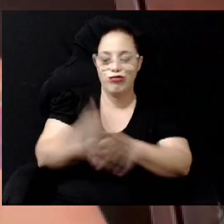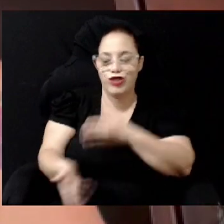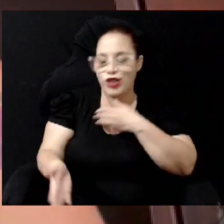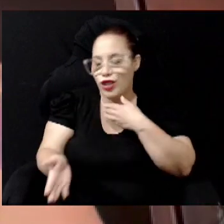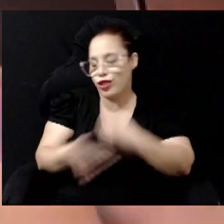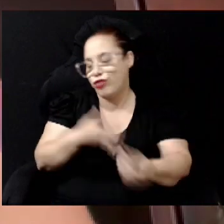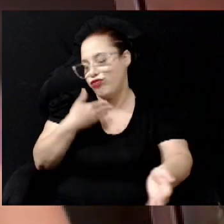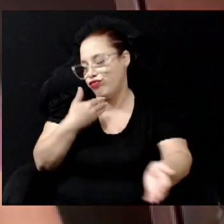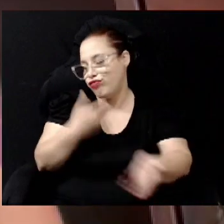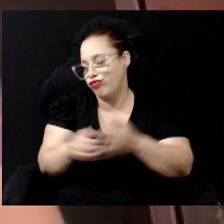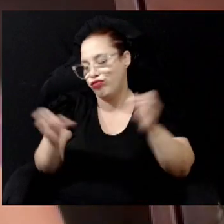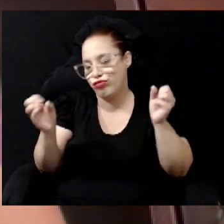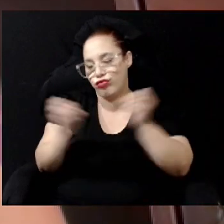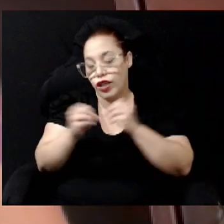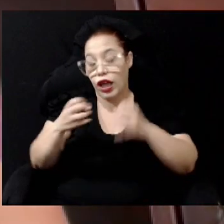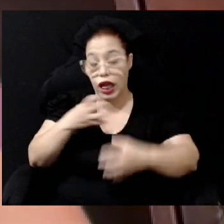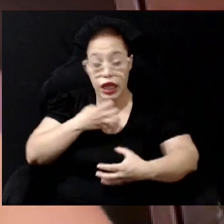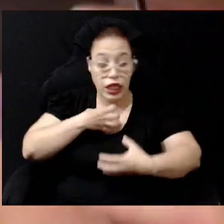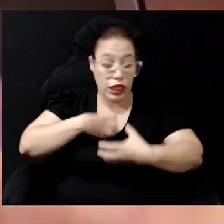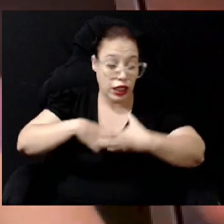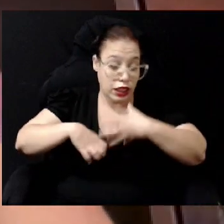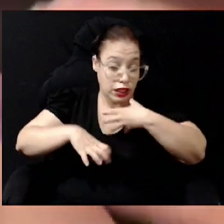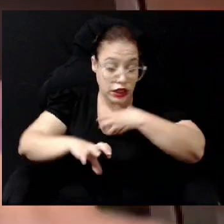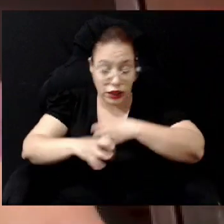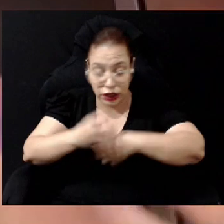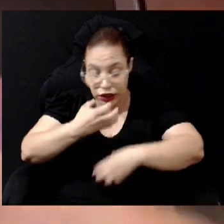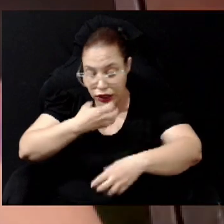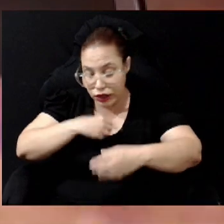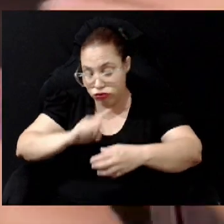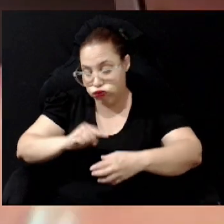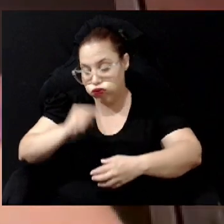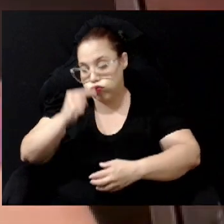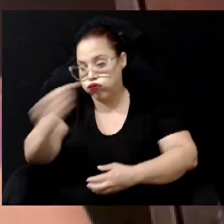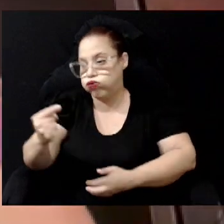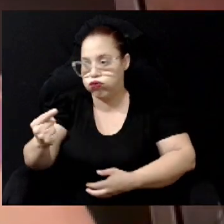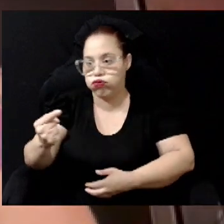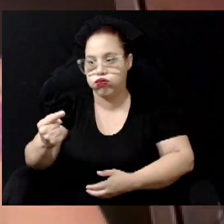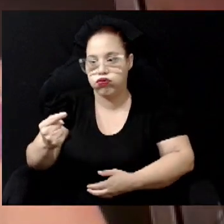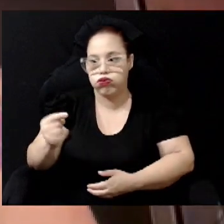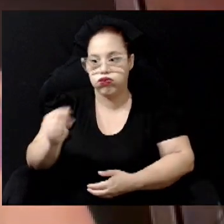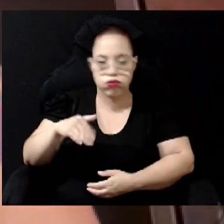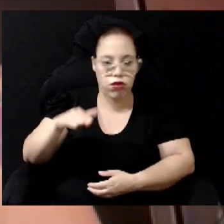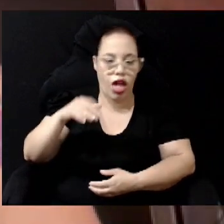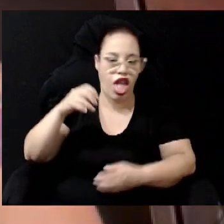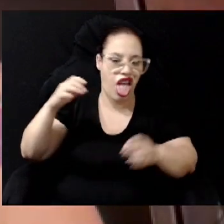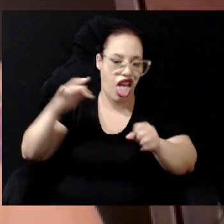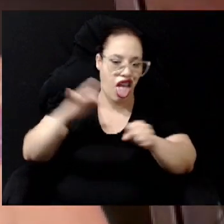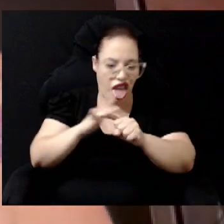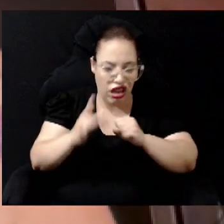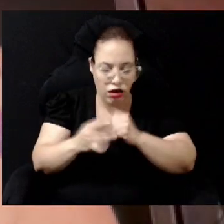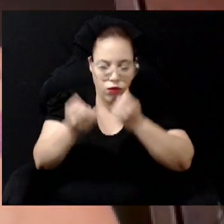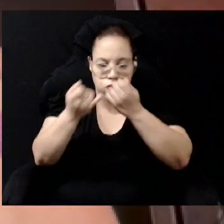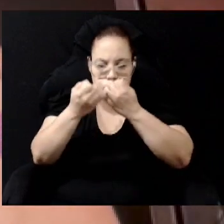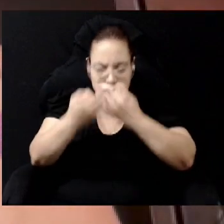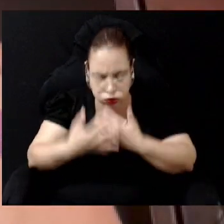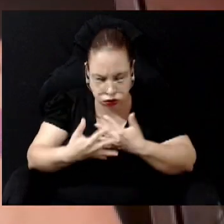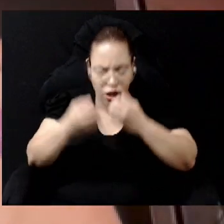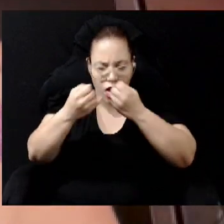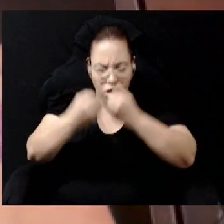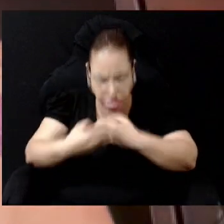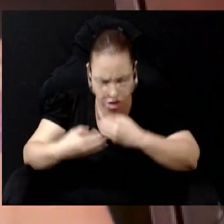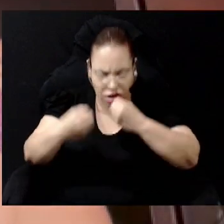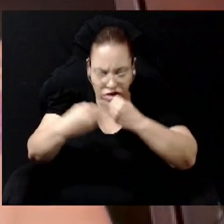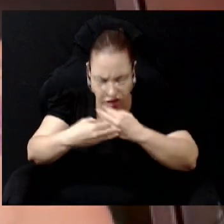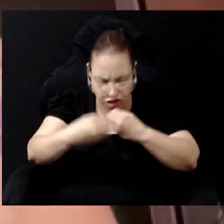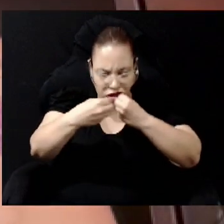dessa ansiedade, né, para além de estar muito mais bombardeado por informação, mas também por